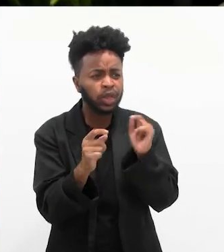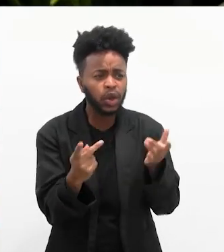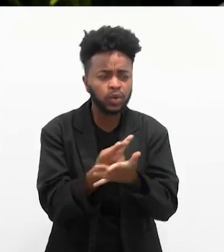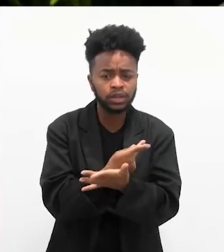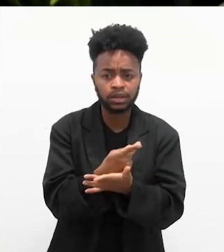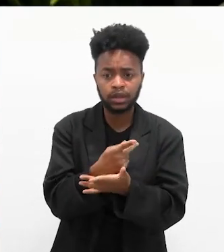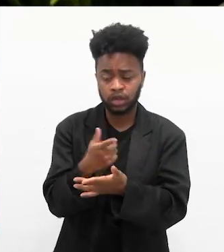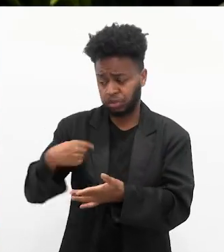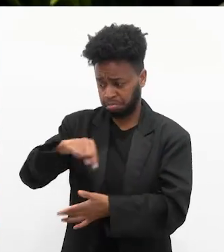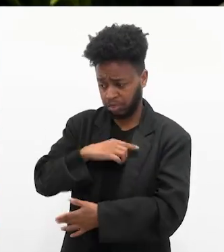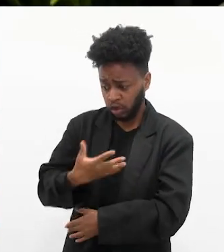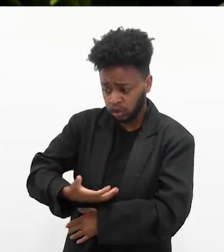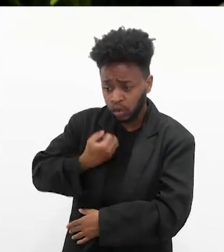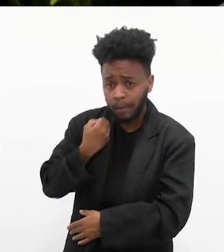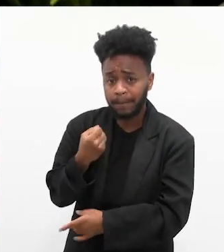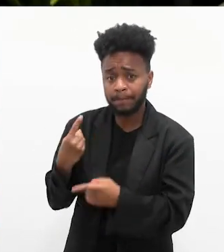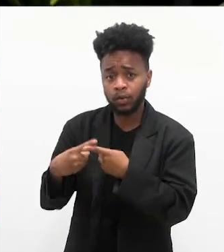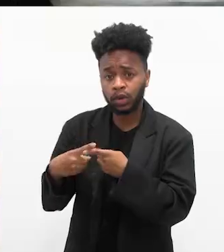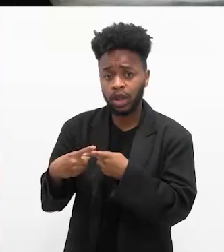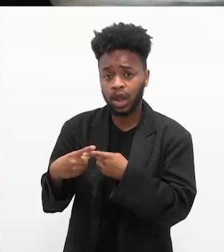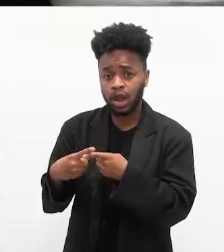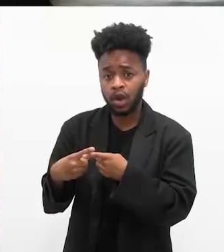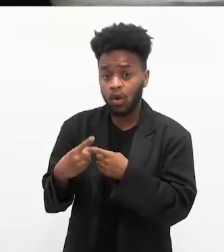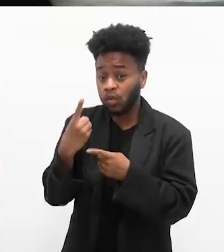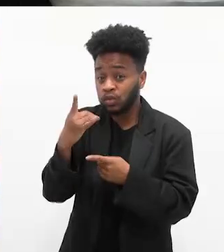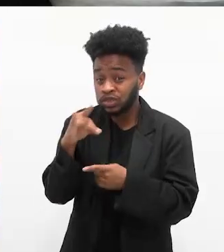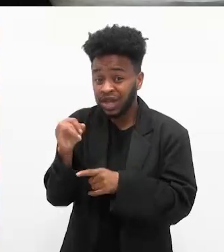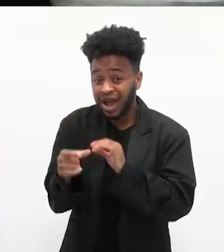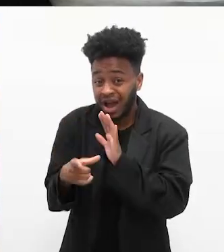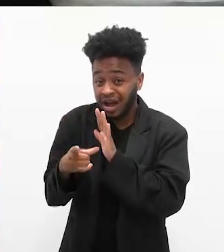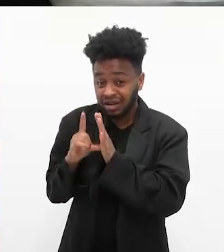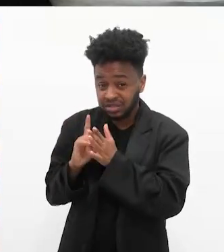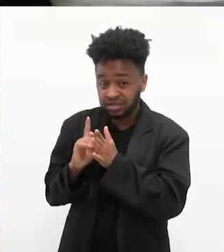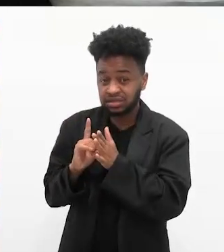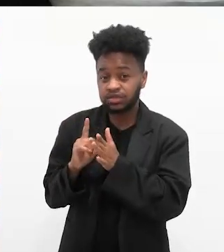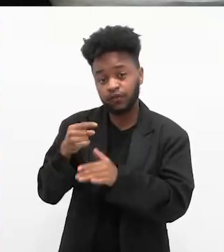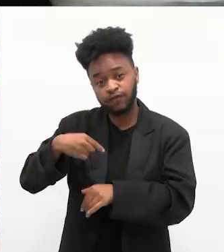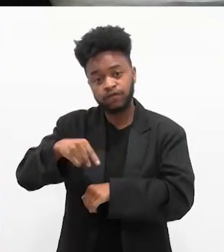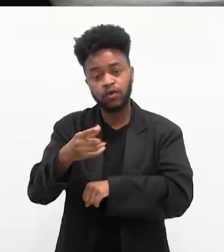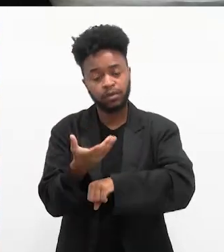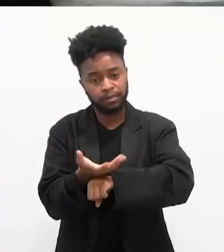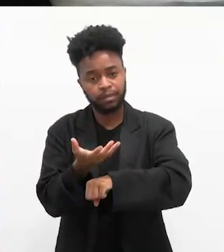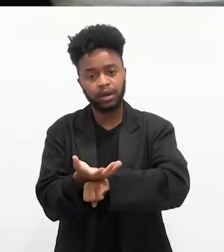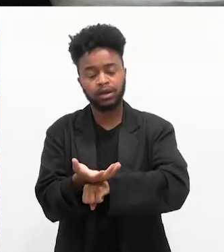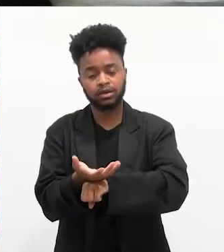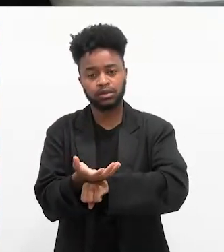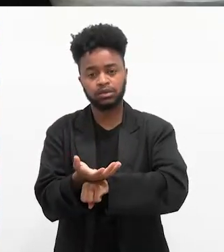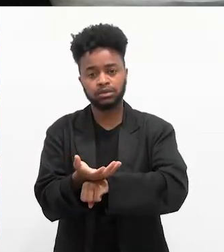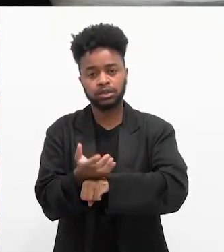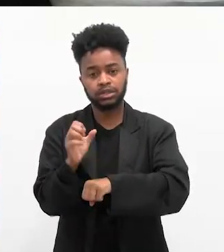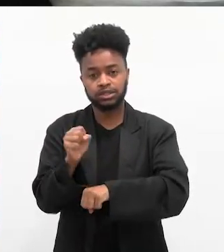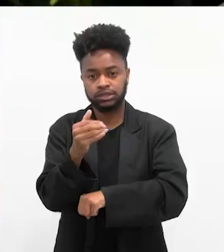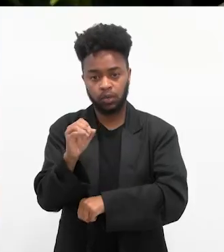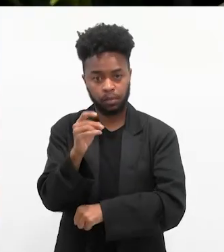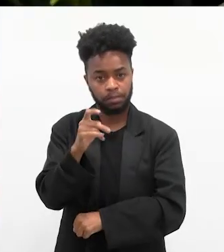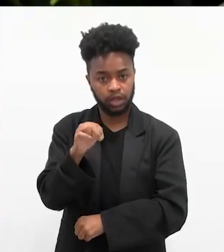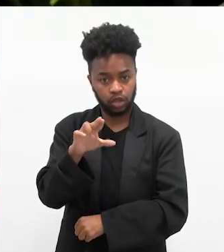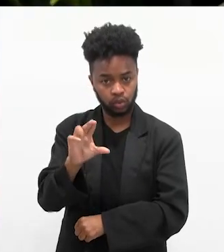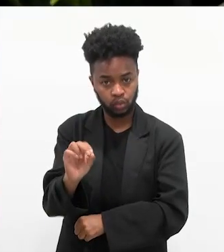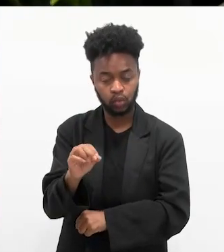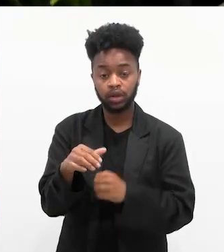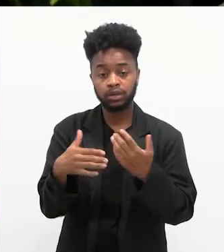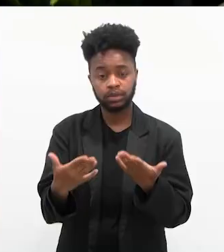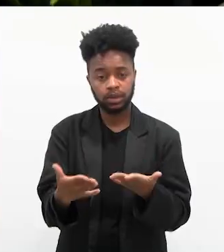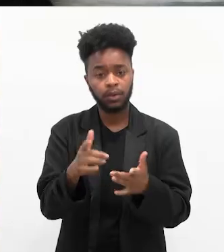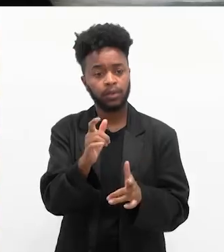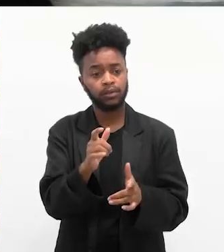Como assim, mãe? O que aconteceu? Ele meio que pegou a gente de surpresa. Fui pego totalmente de surpresa. No dia anterior ele tinha passeado na praça de